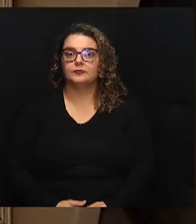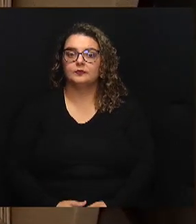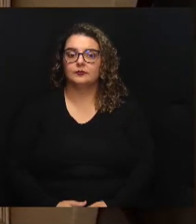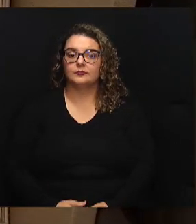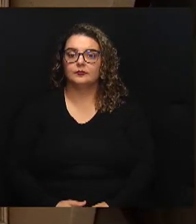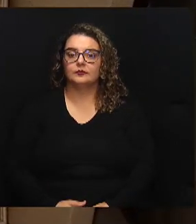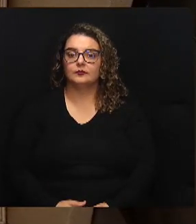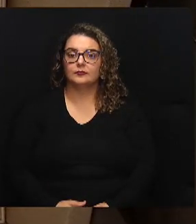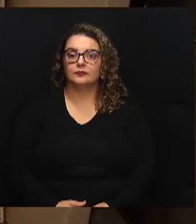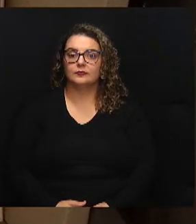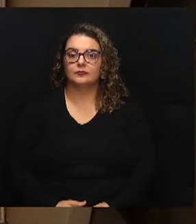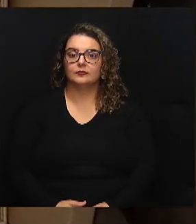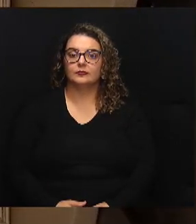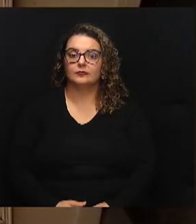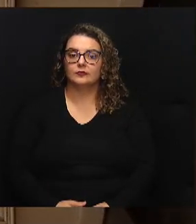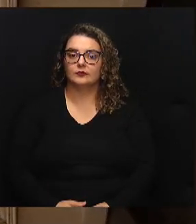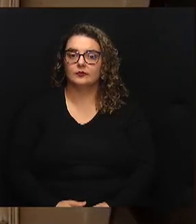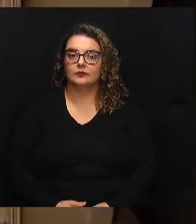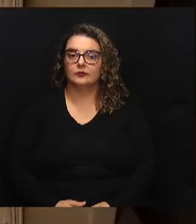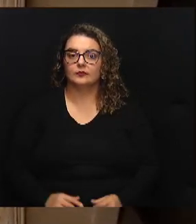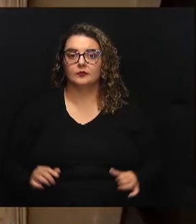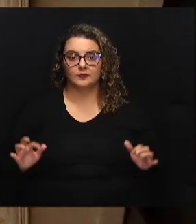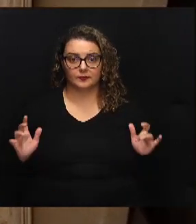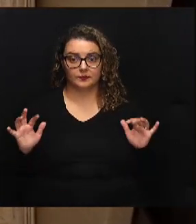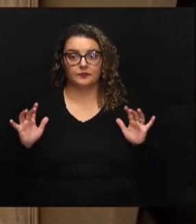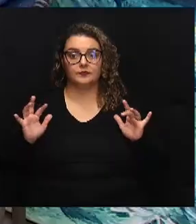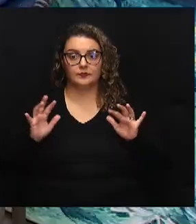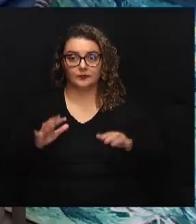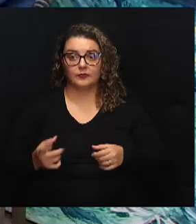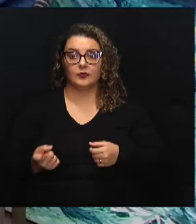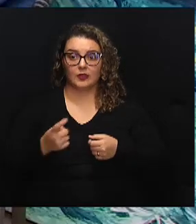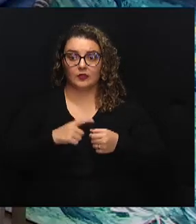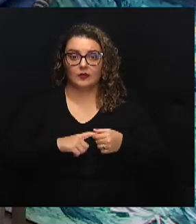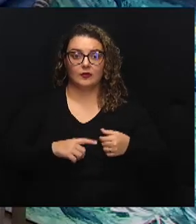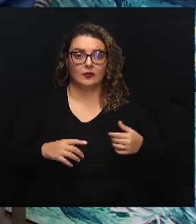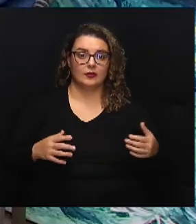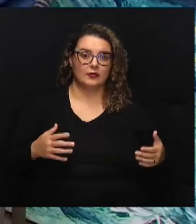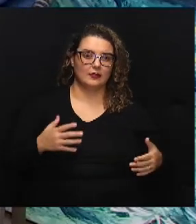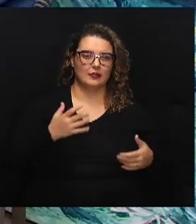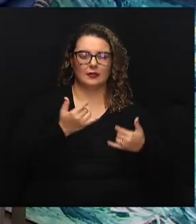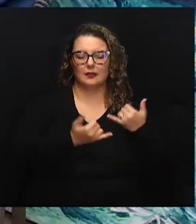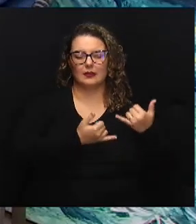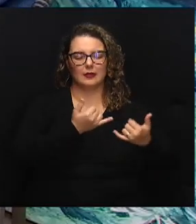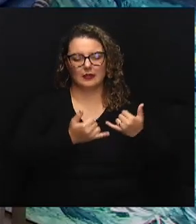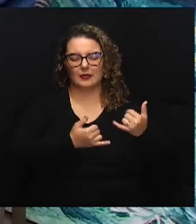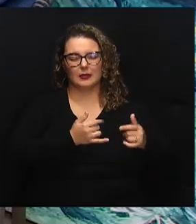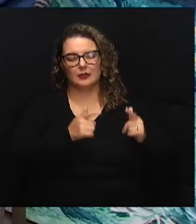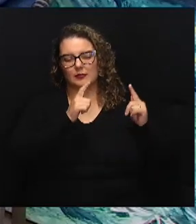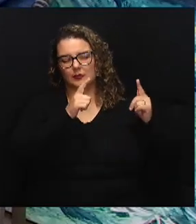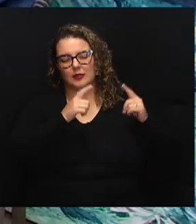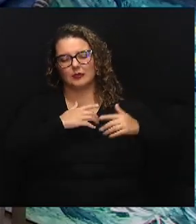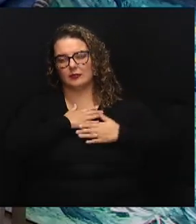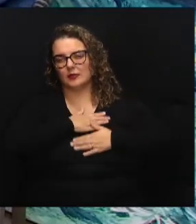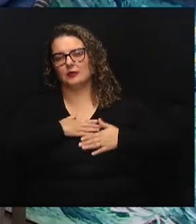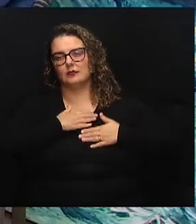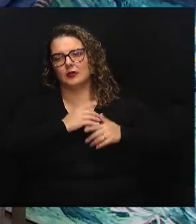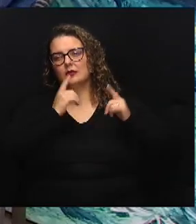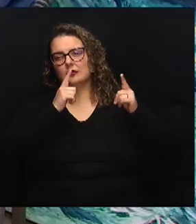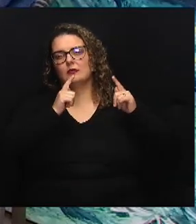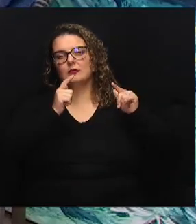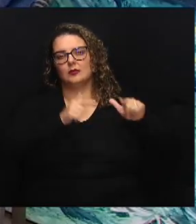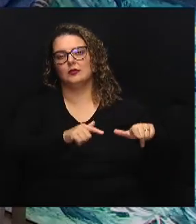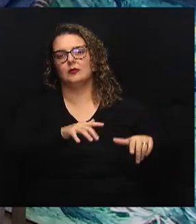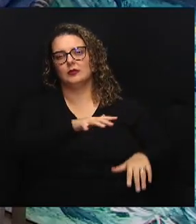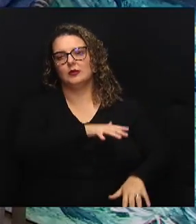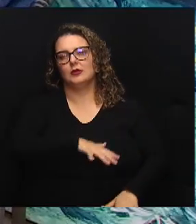os notívagos retornam de sua farra, num lugar, num espaço ermo, num